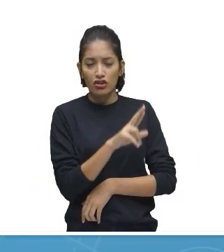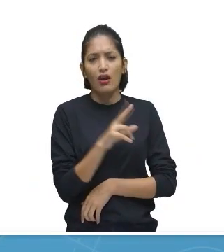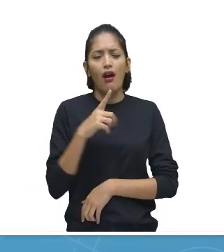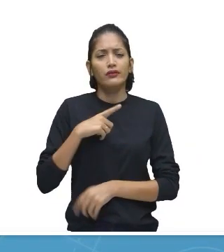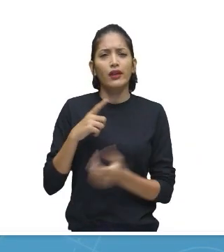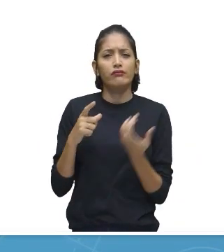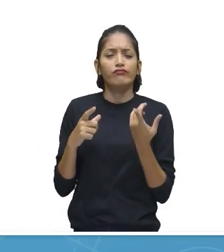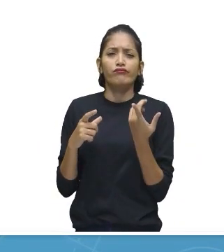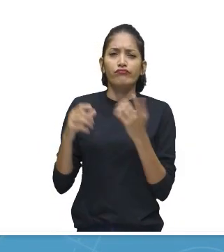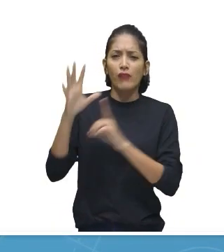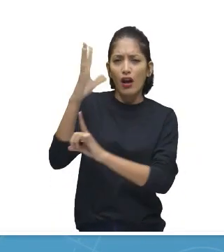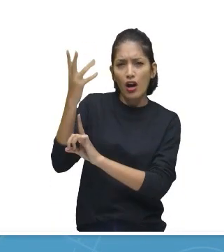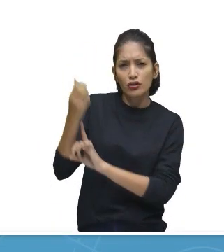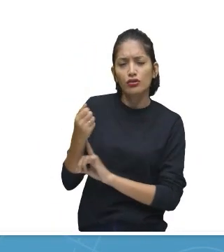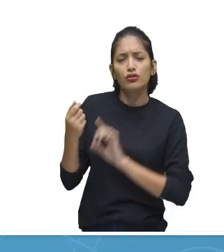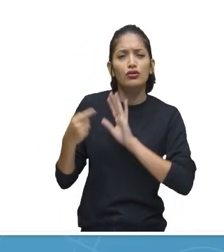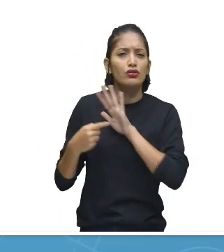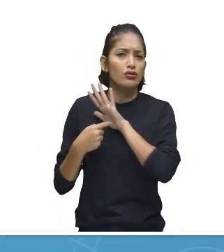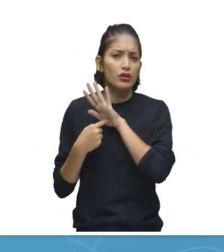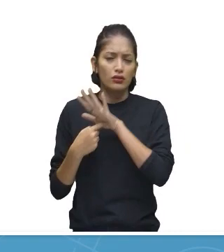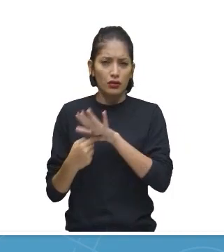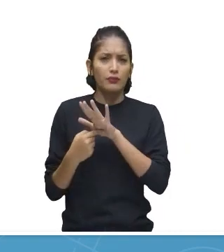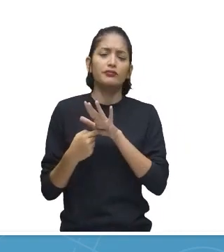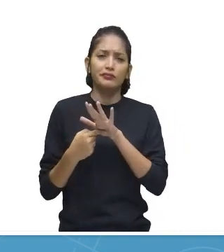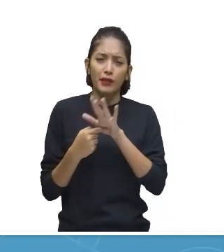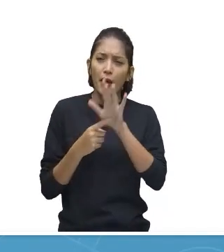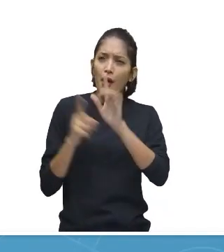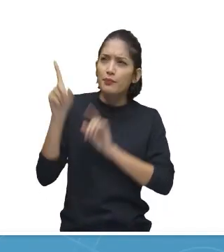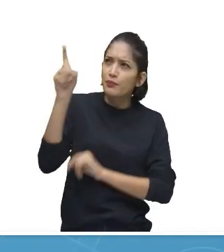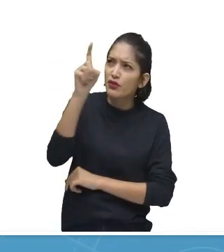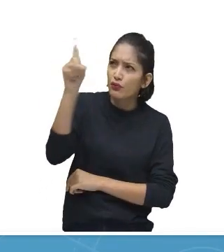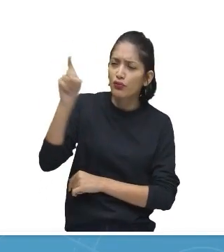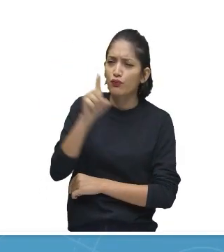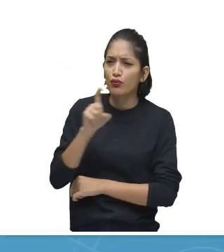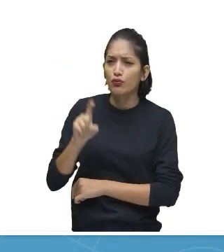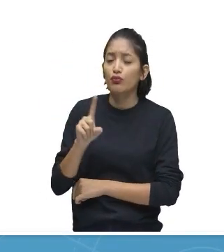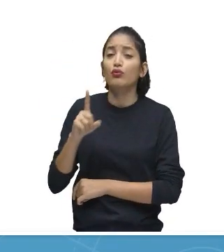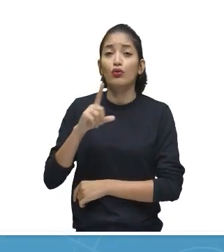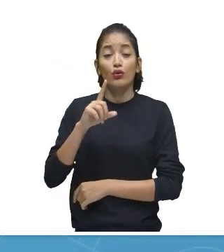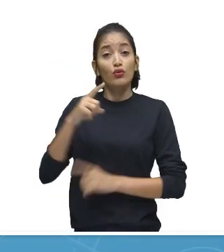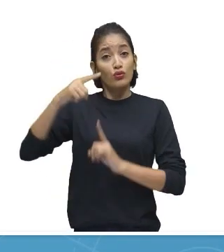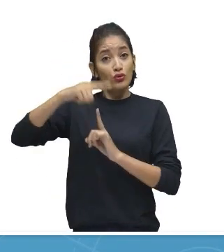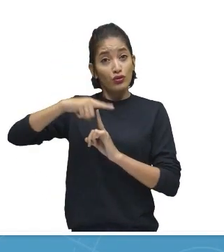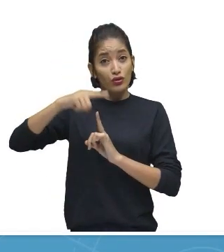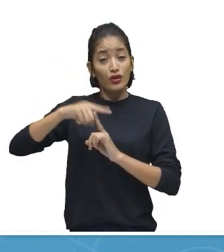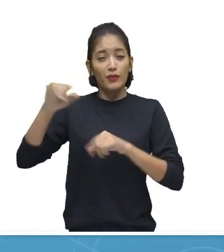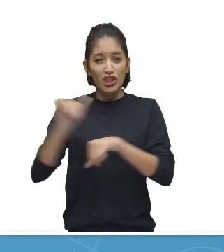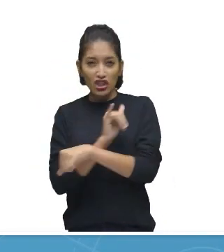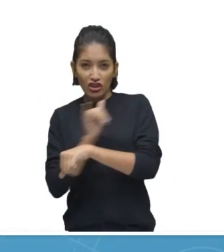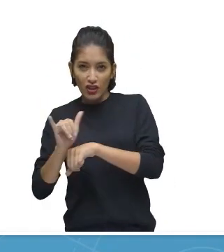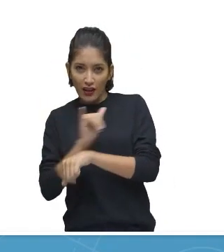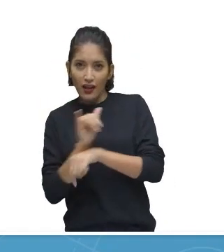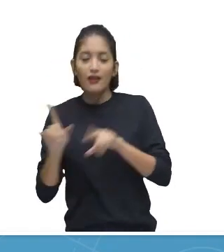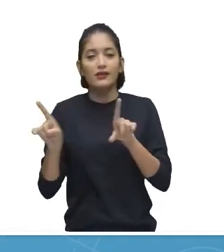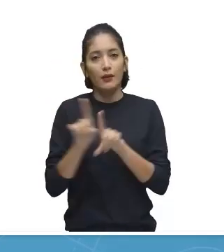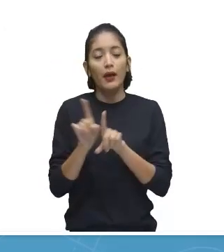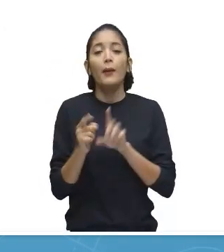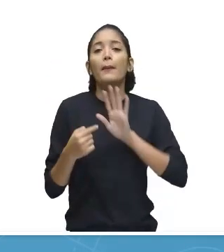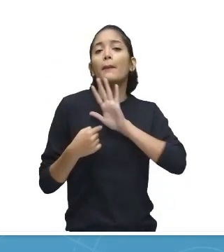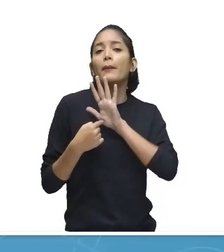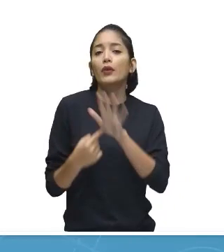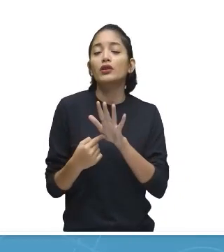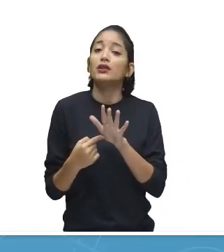o artista, ele tenta trazer ali na sua composição, além das técnicas do grafite, né, ele tenta trazer também